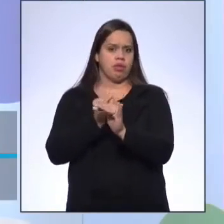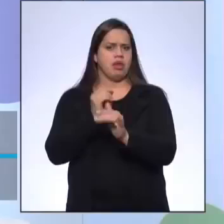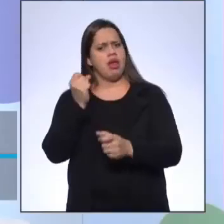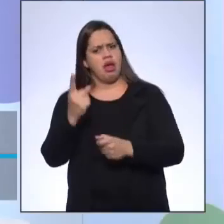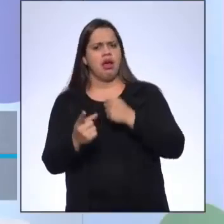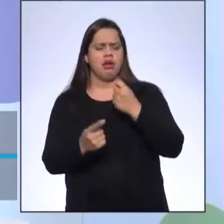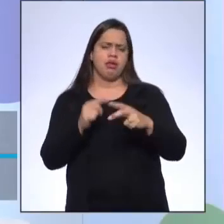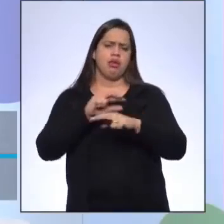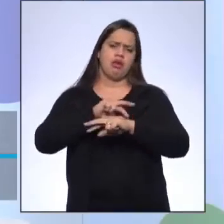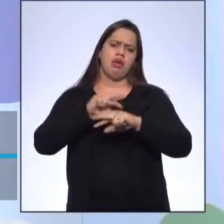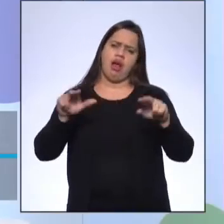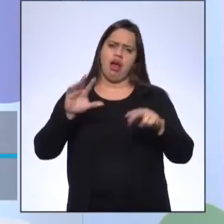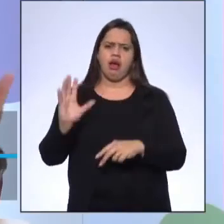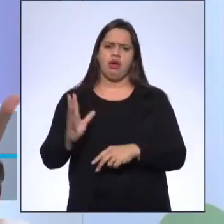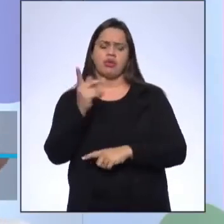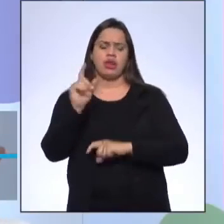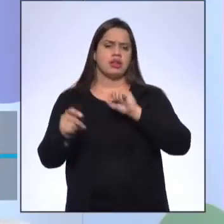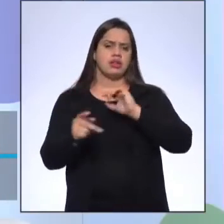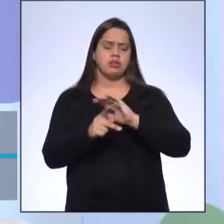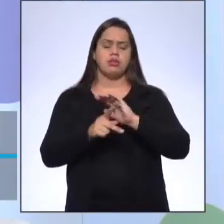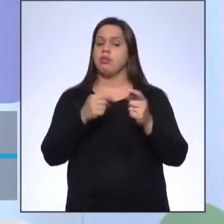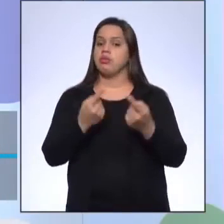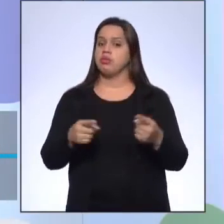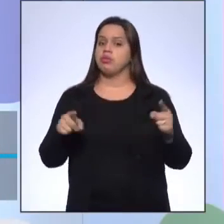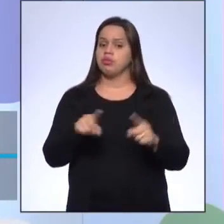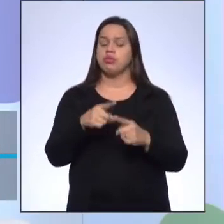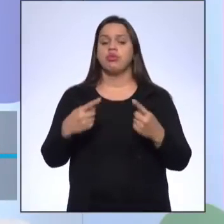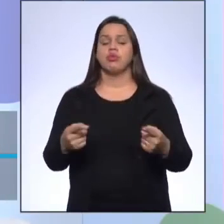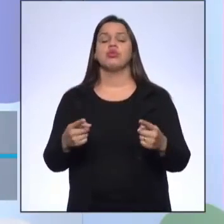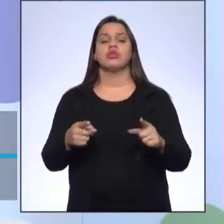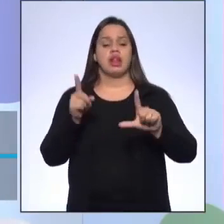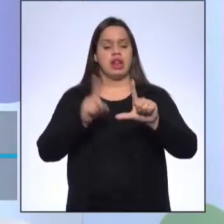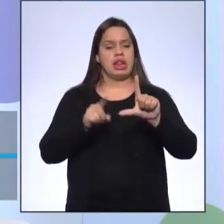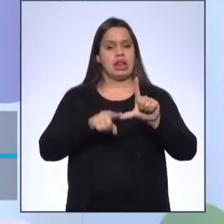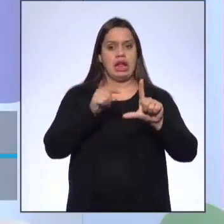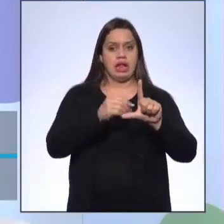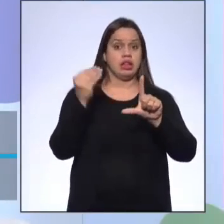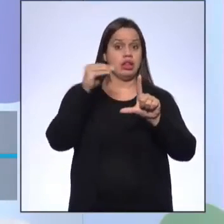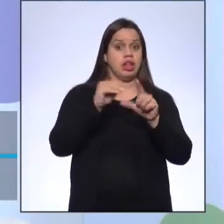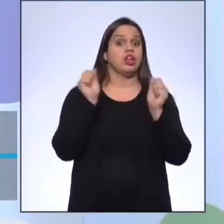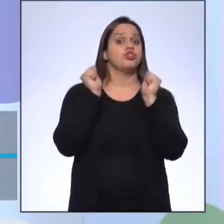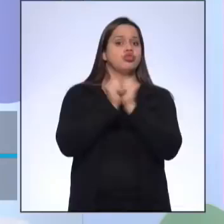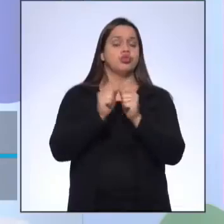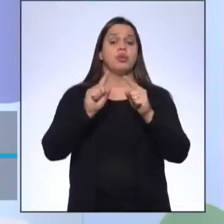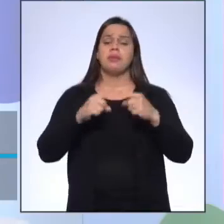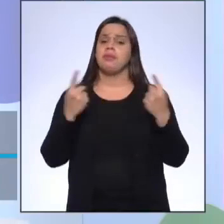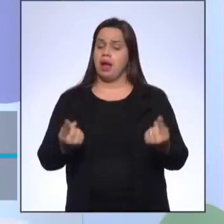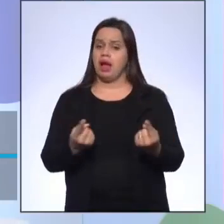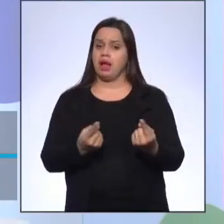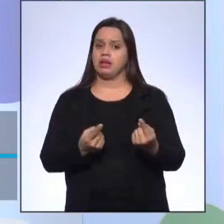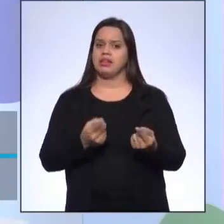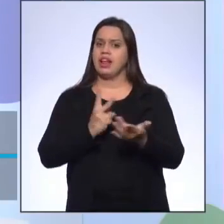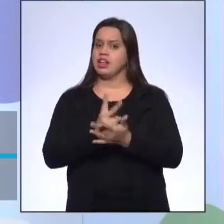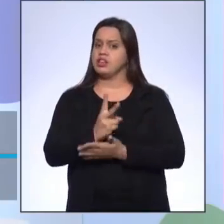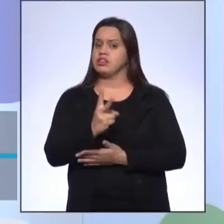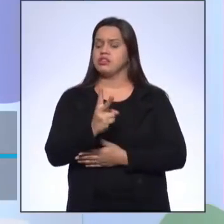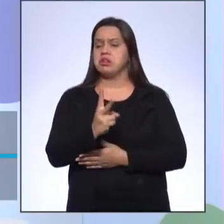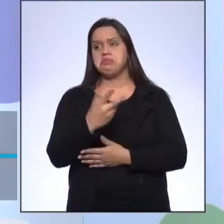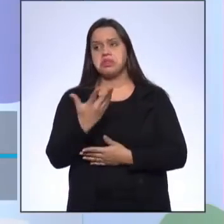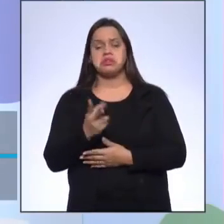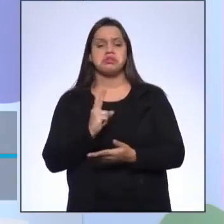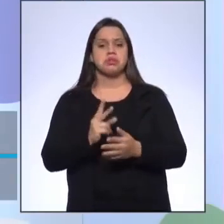música incidental também, né, com a questão da letra, de alguém cantando ali. Mas geralmente ela é apenas instrumental, por